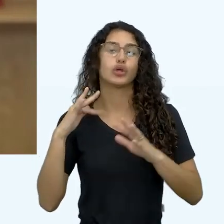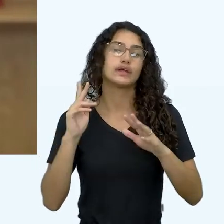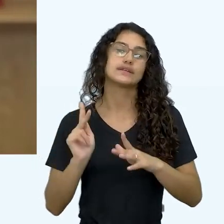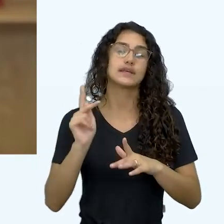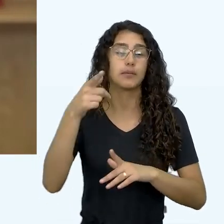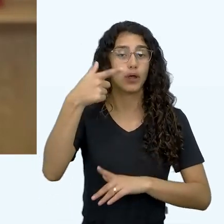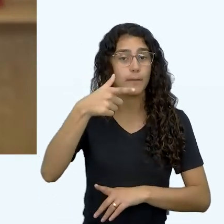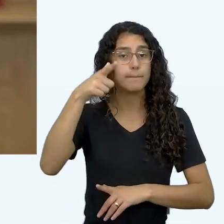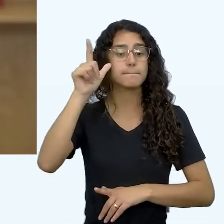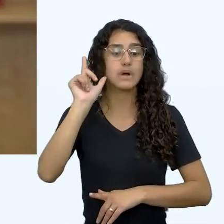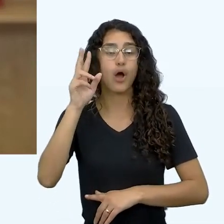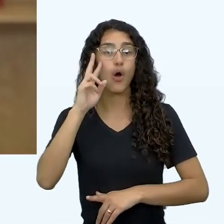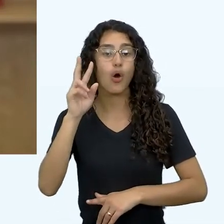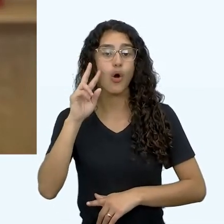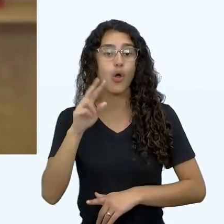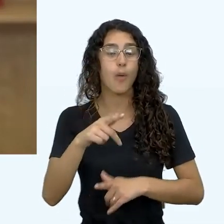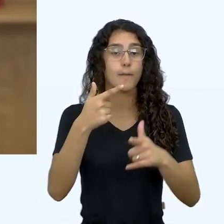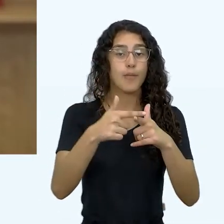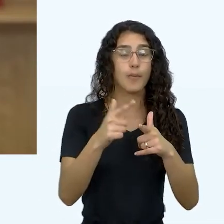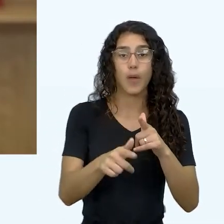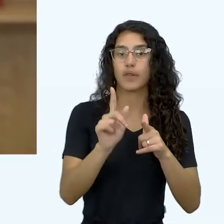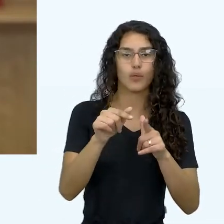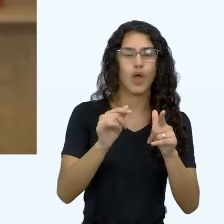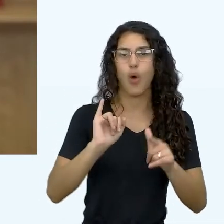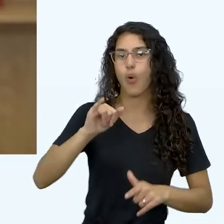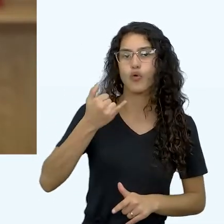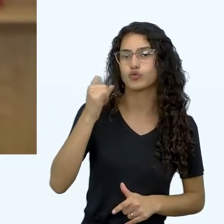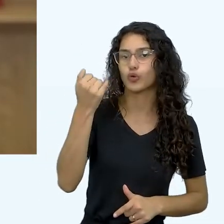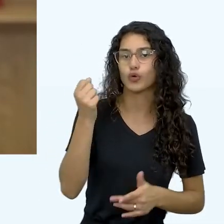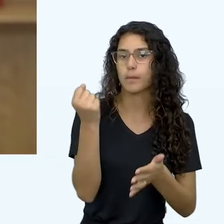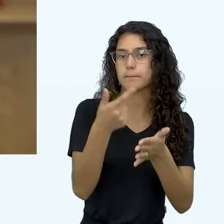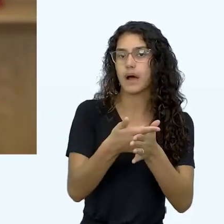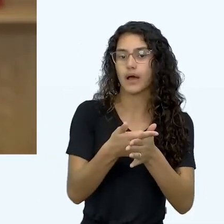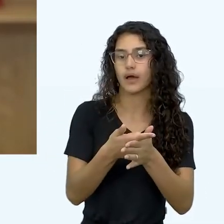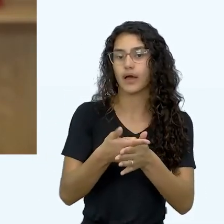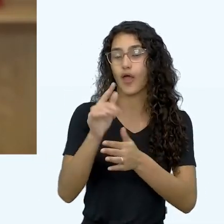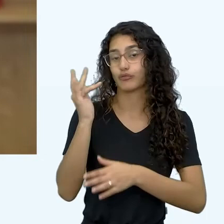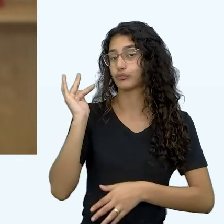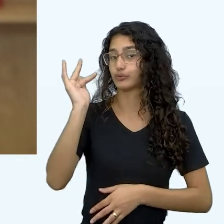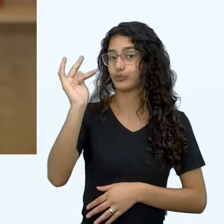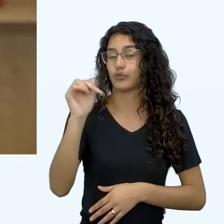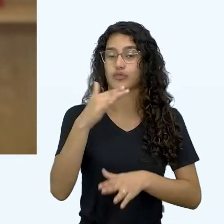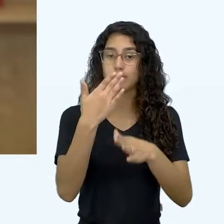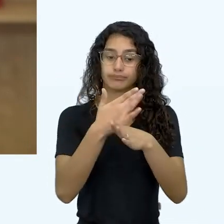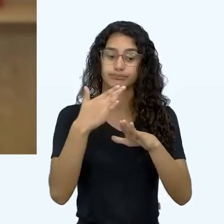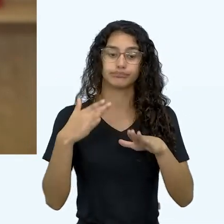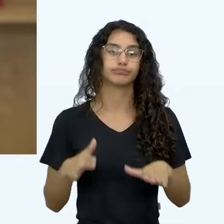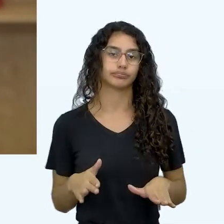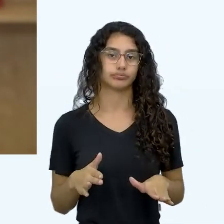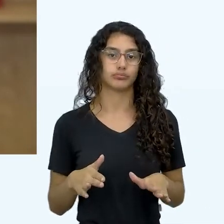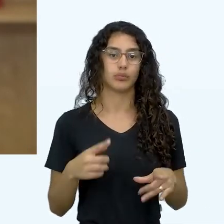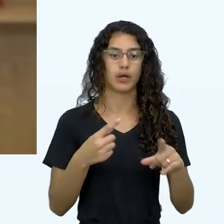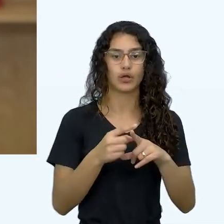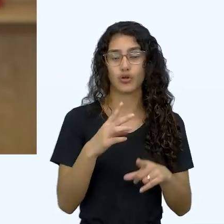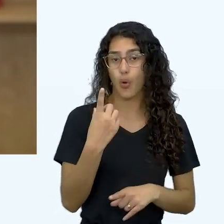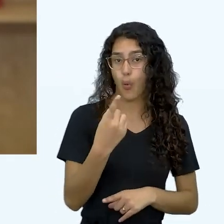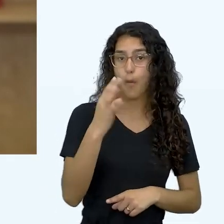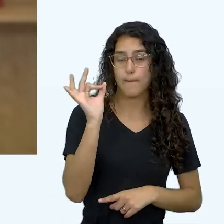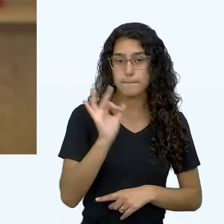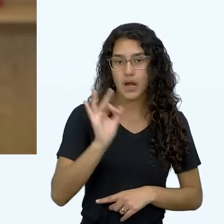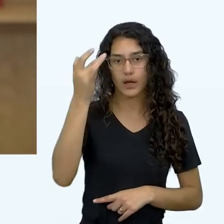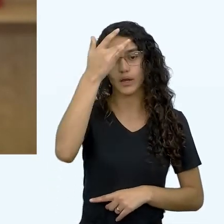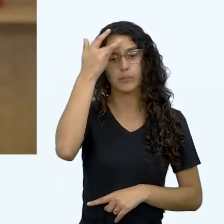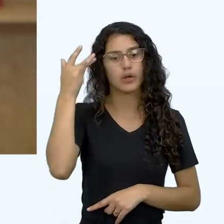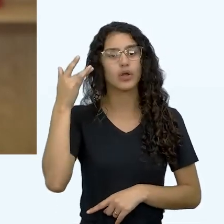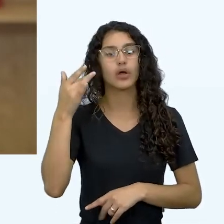você antecipa o sonho, o seu maior problema não é a taxa de juros que você paga, é o seu futuro que você acaba abrindo mão. Porque só 1% das pessoas